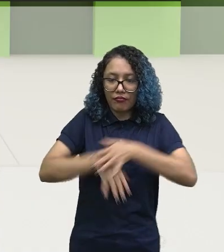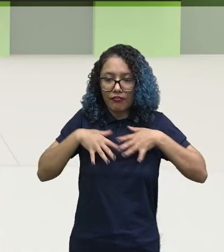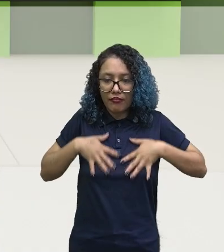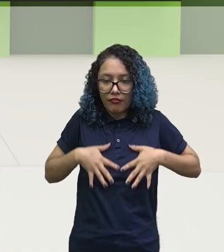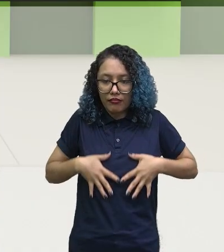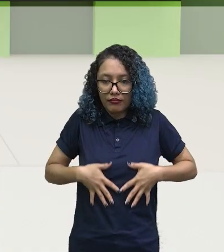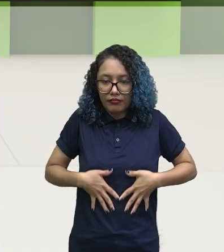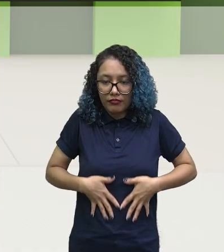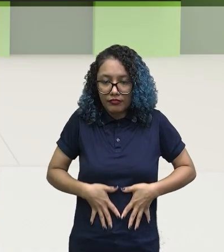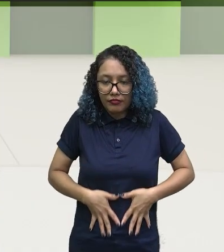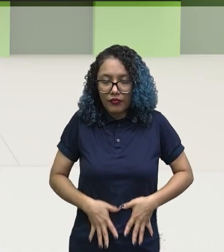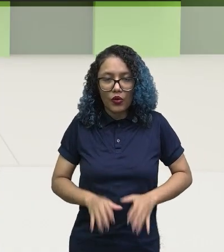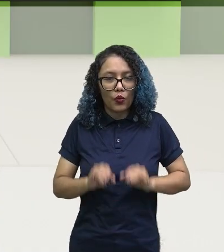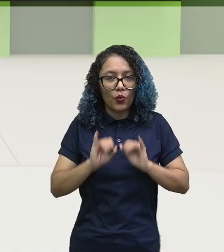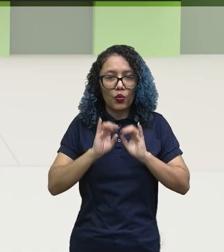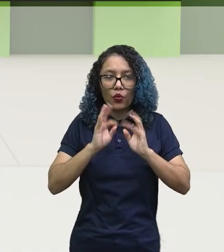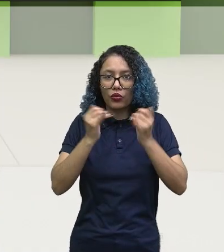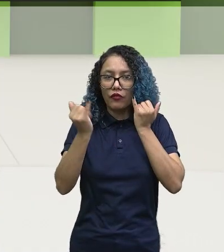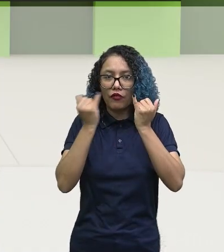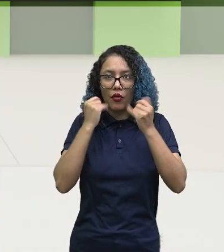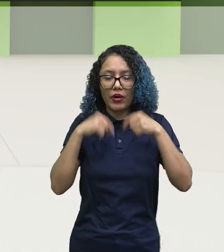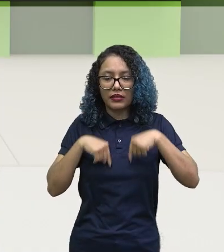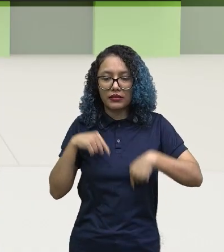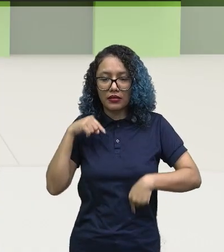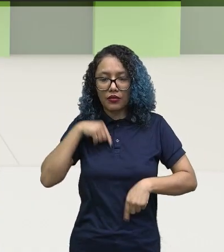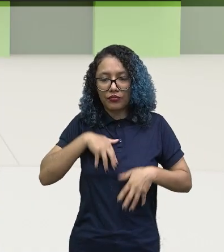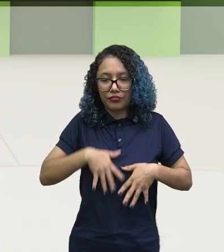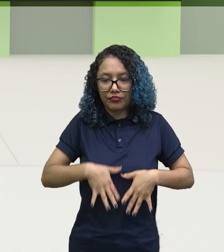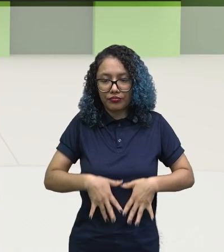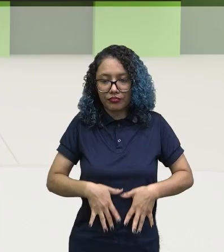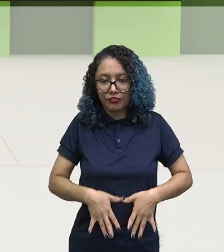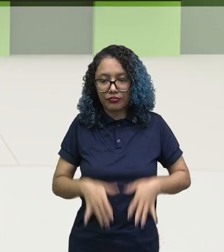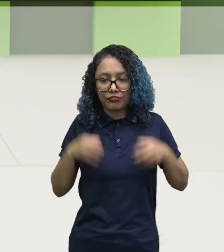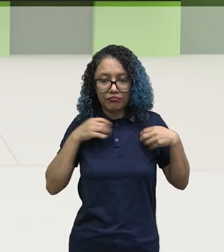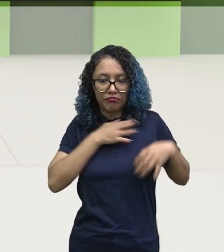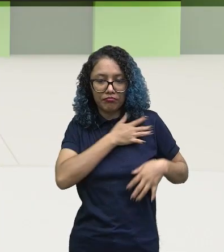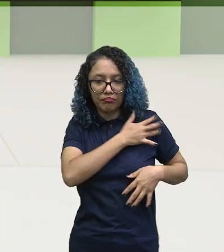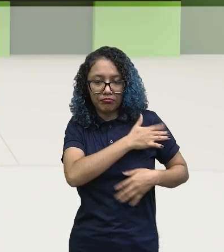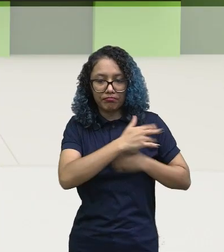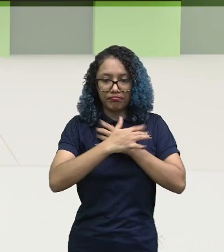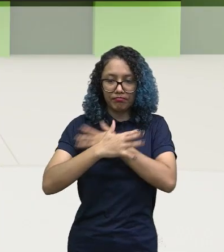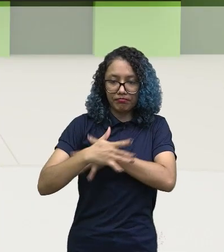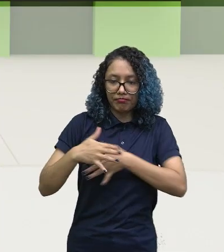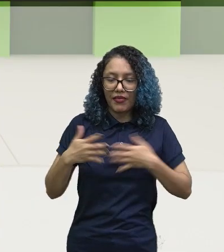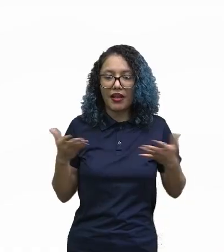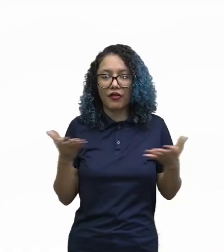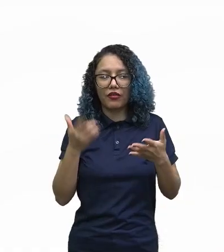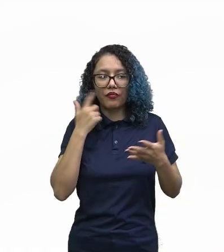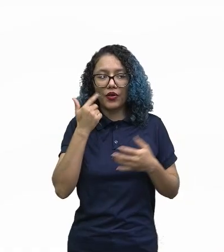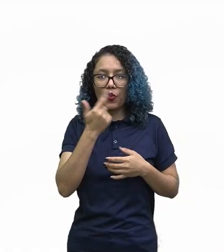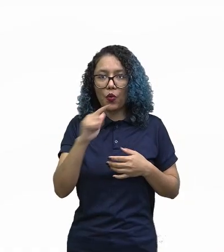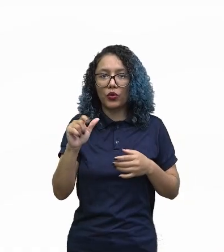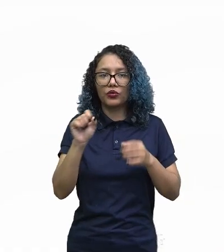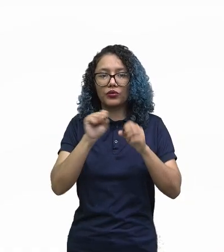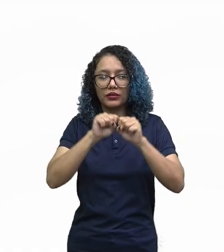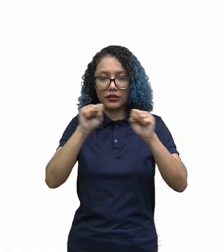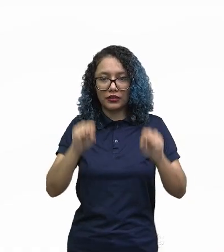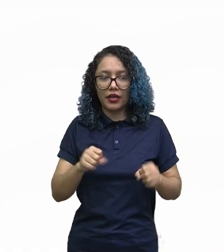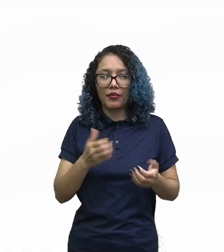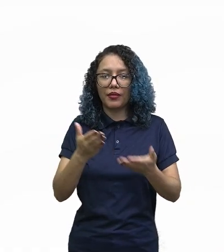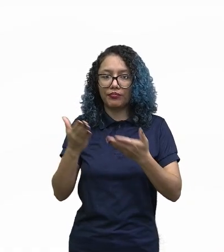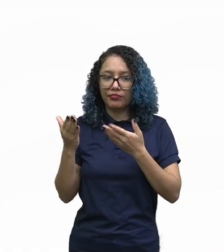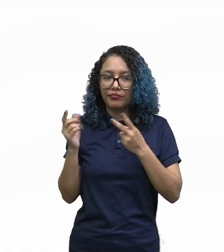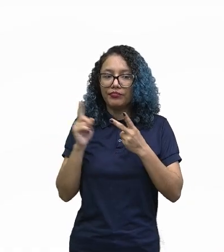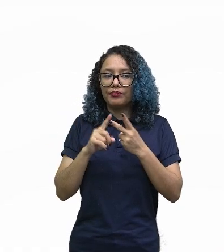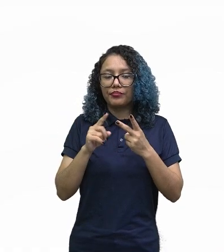informações para todas as partes do nosso corpo. Tá certo? E aí agora a gente vai conhecer sobre um outro sistema, que é o